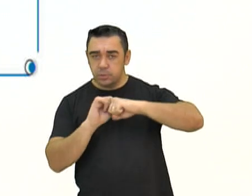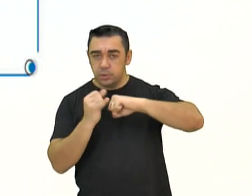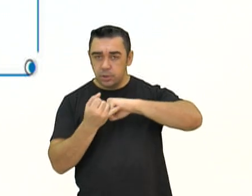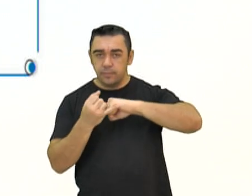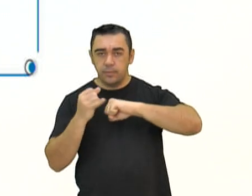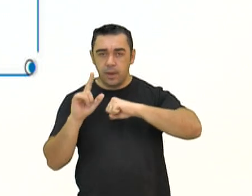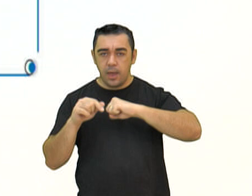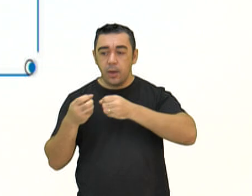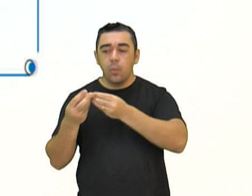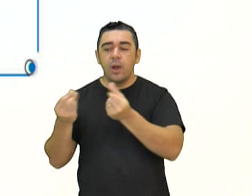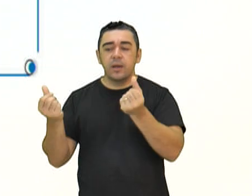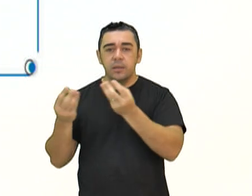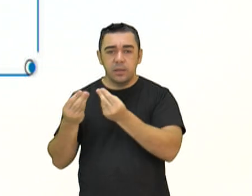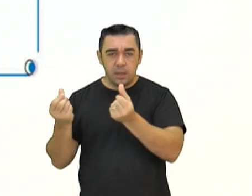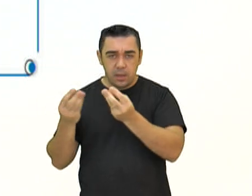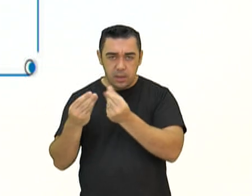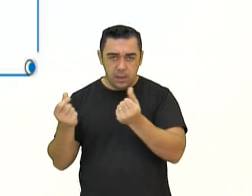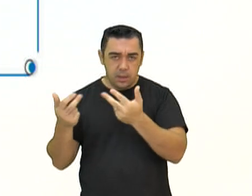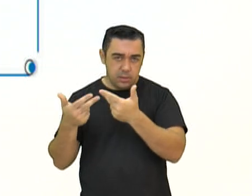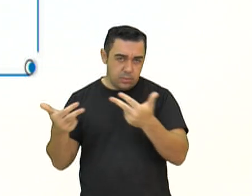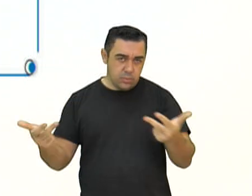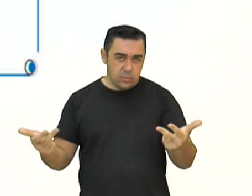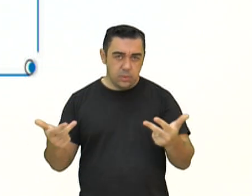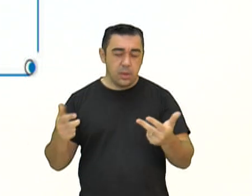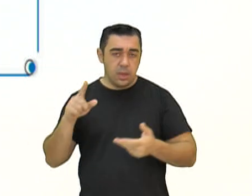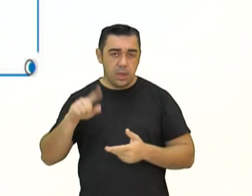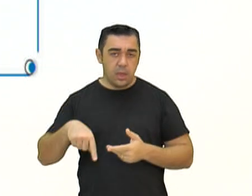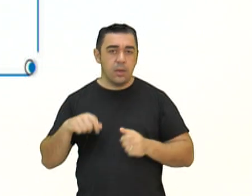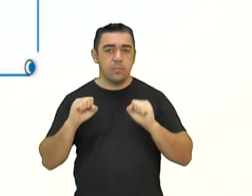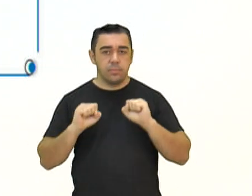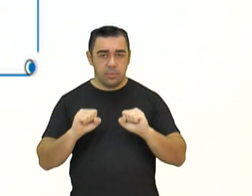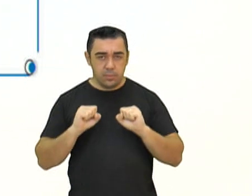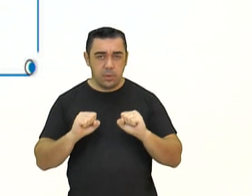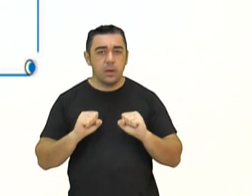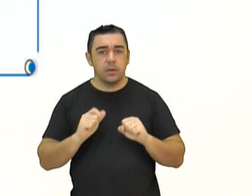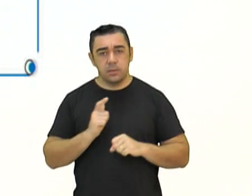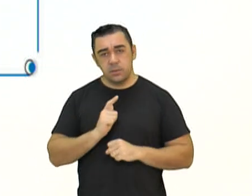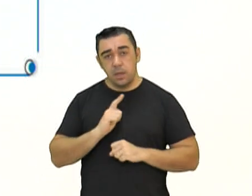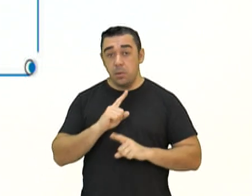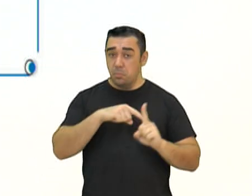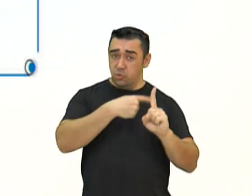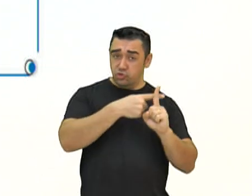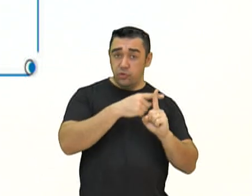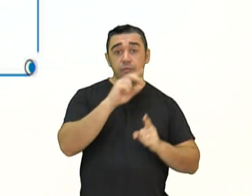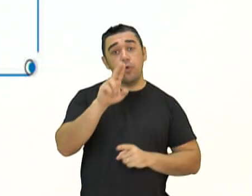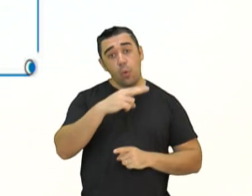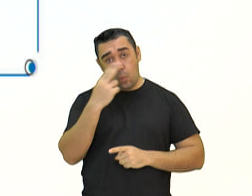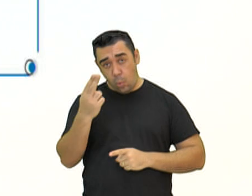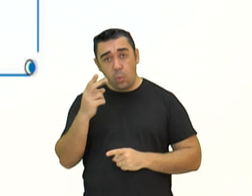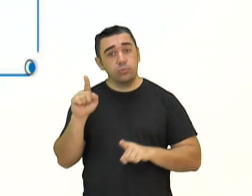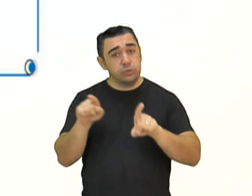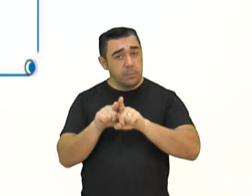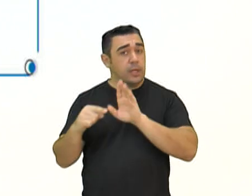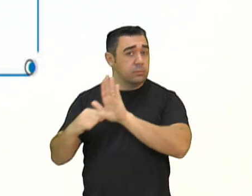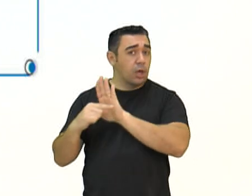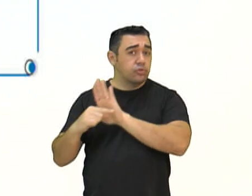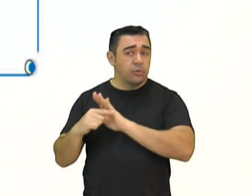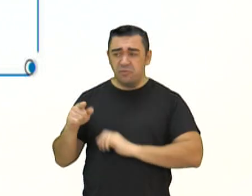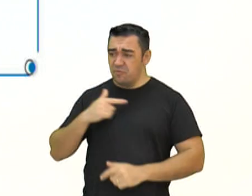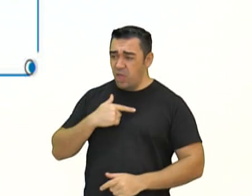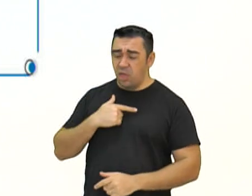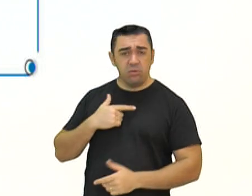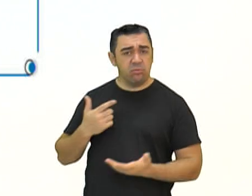que serve para qualificar, essas qualificações elas podem ter um status positivo, mas também podem ter um status